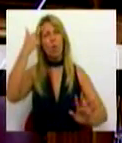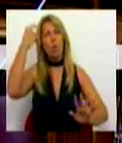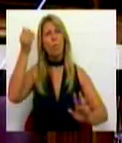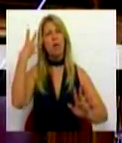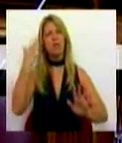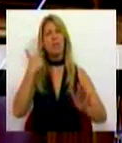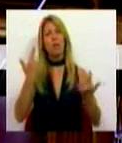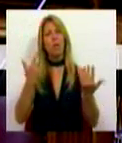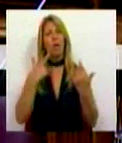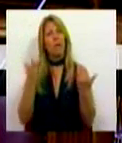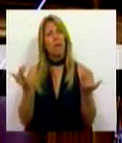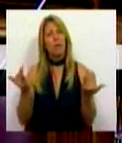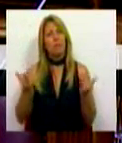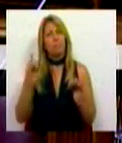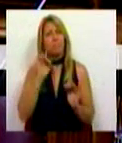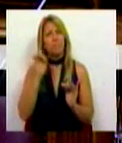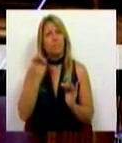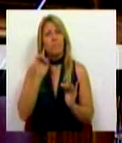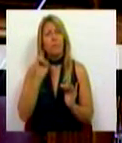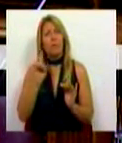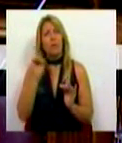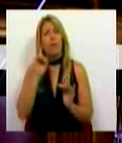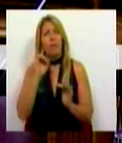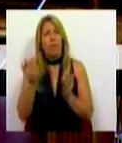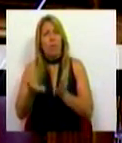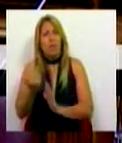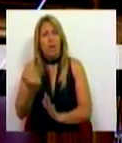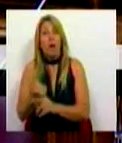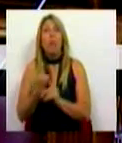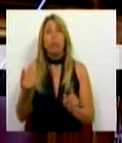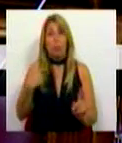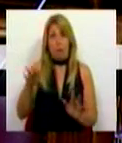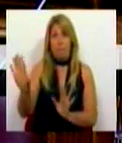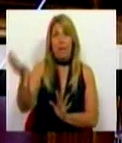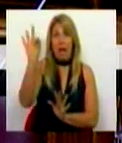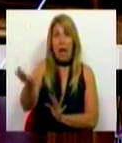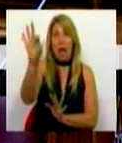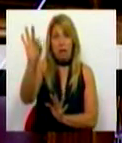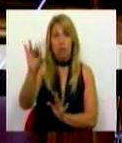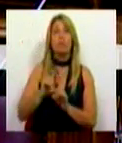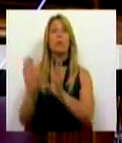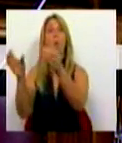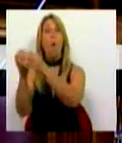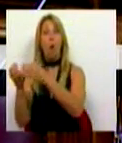que os eleitos são órgãos com dignidade